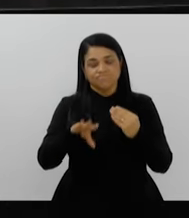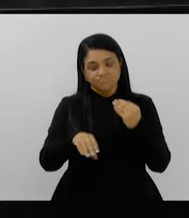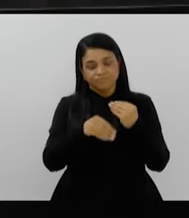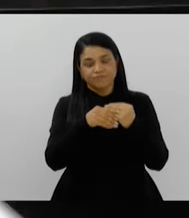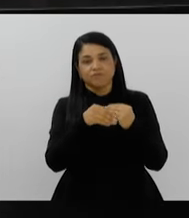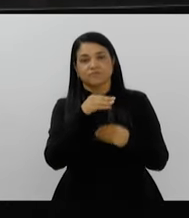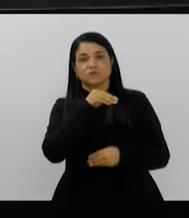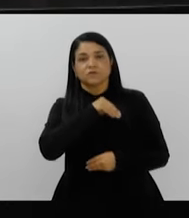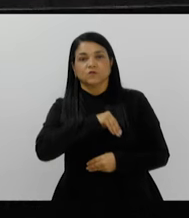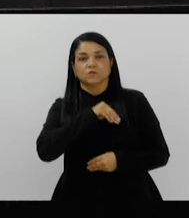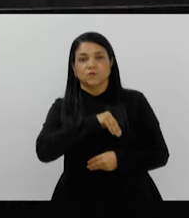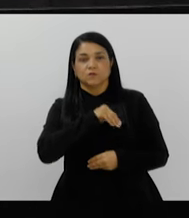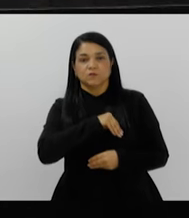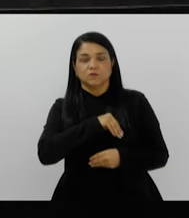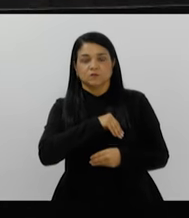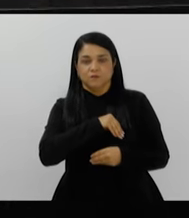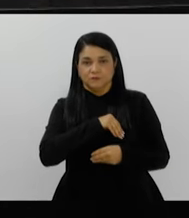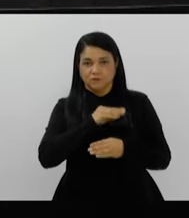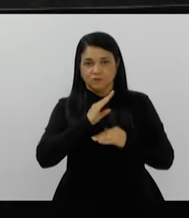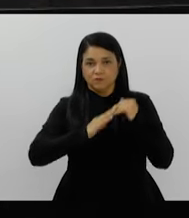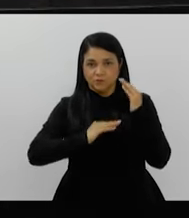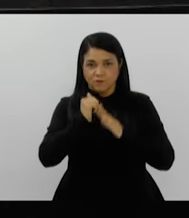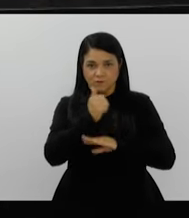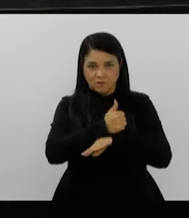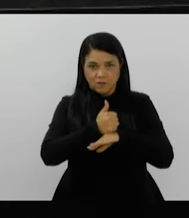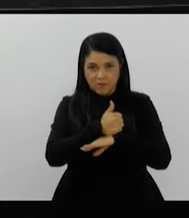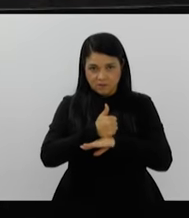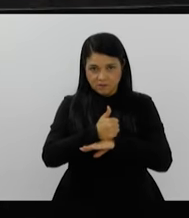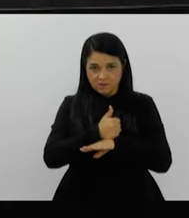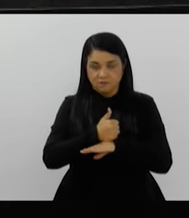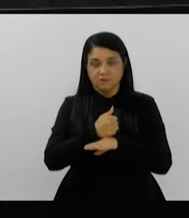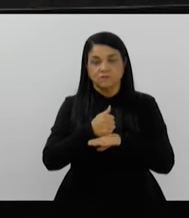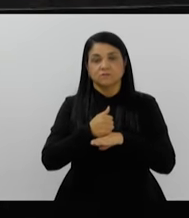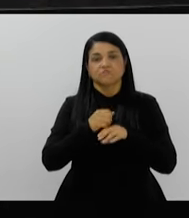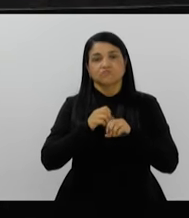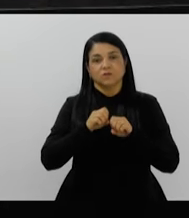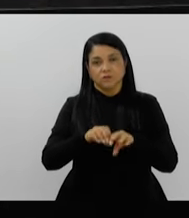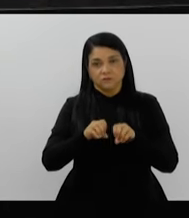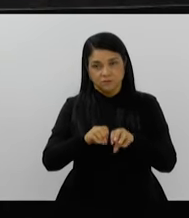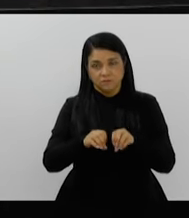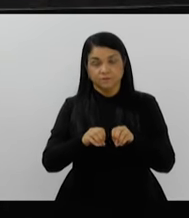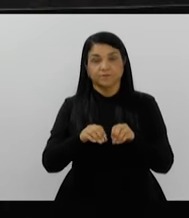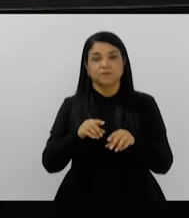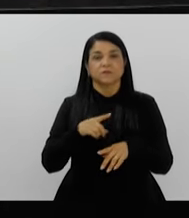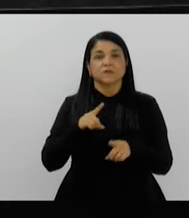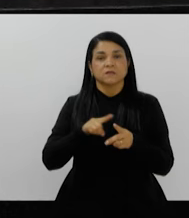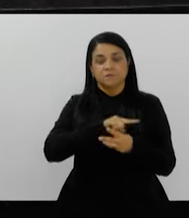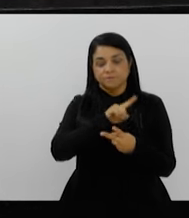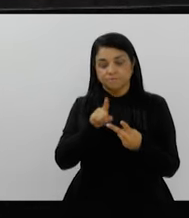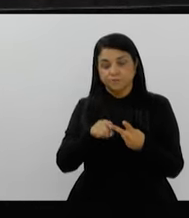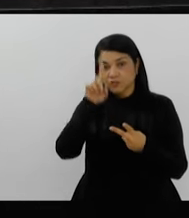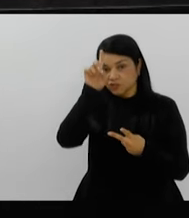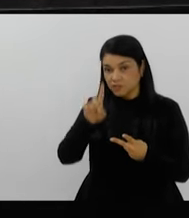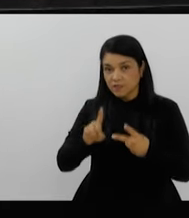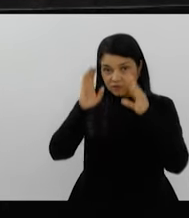nacional do magistério. Mais do que isso, a função direitos da cidadania